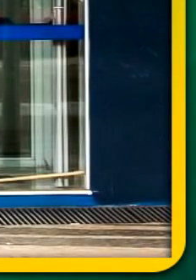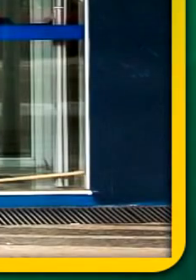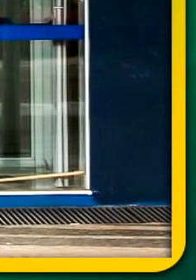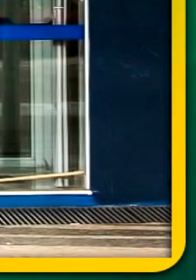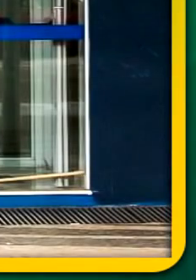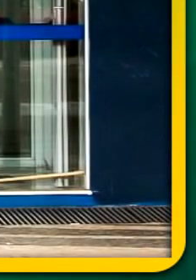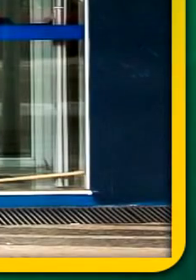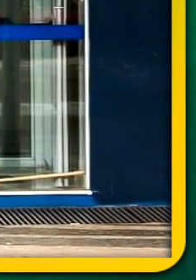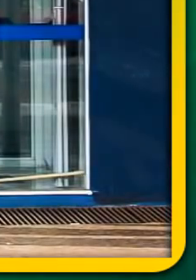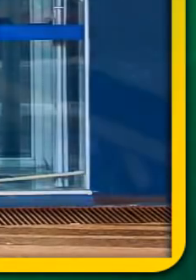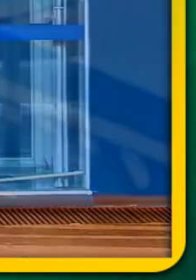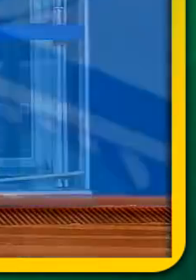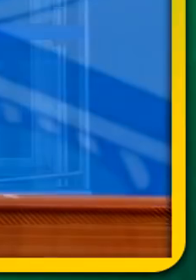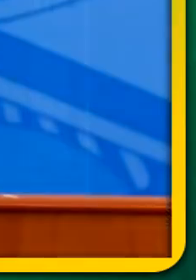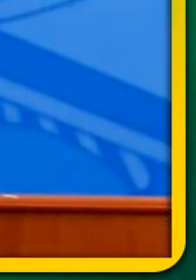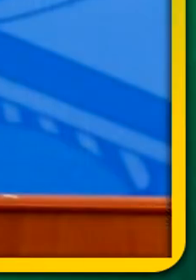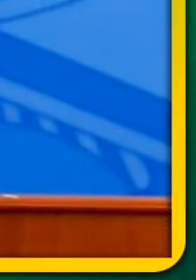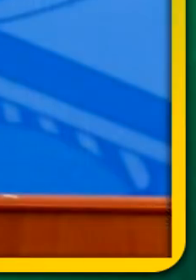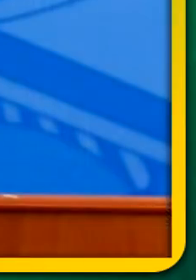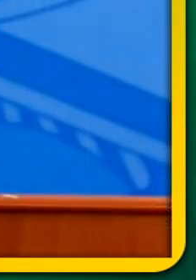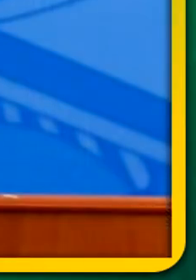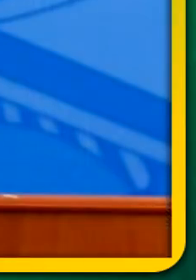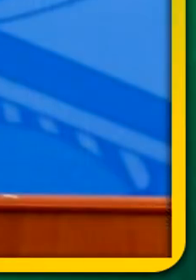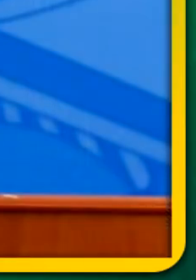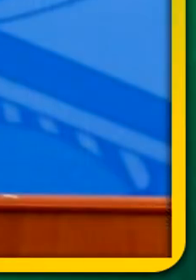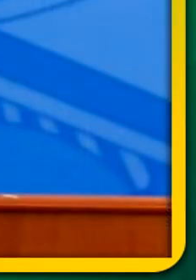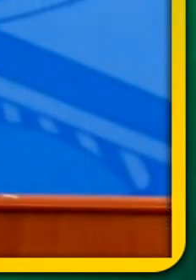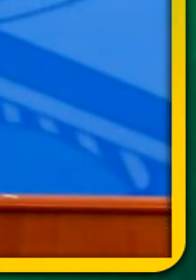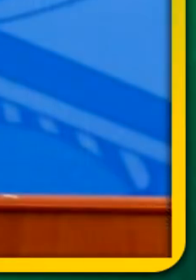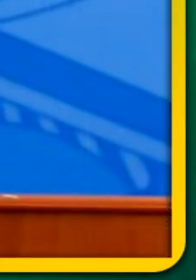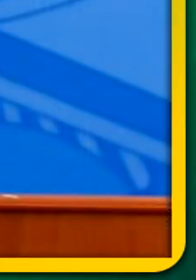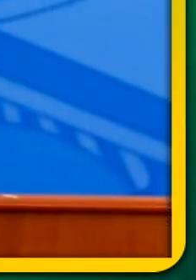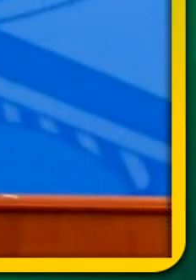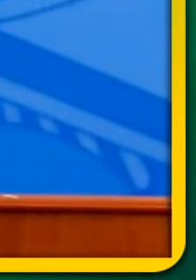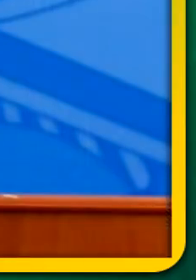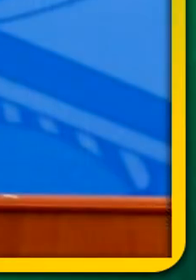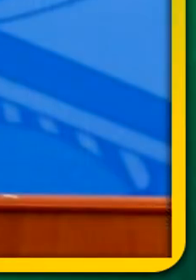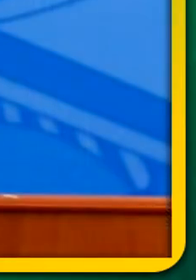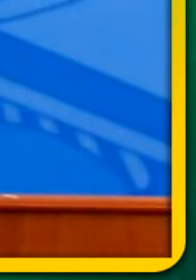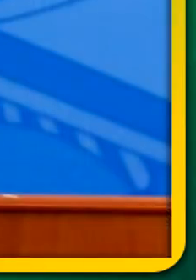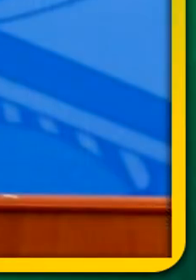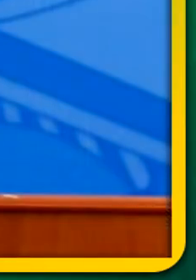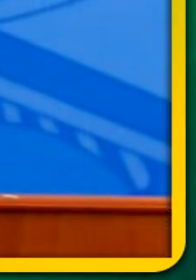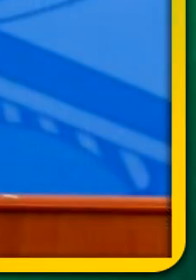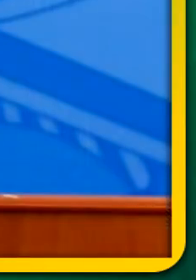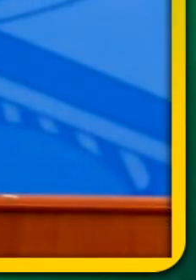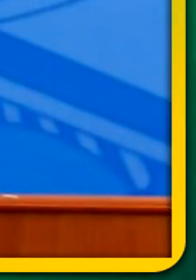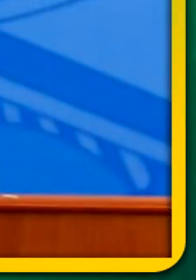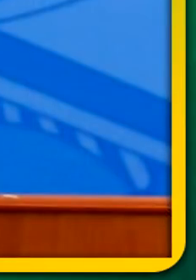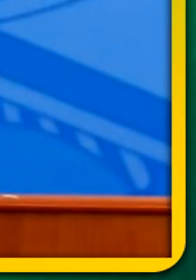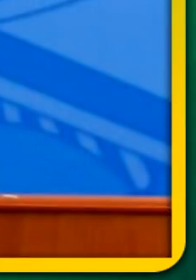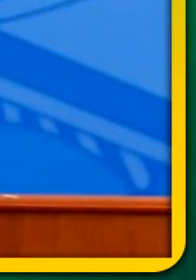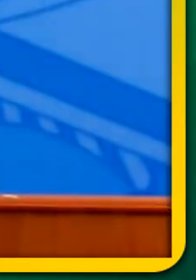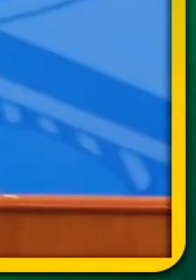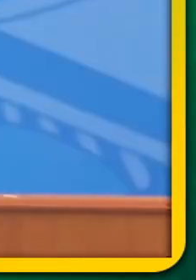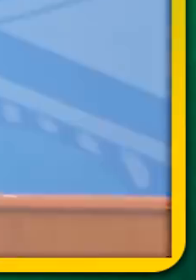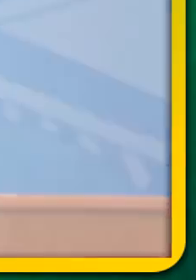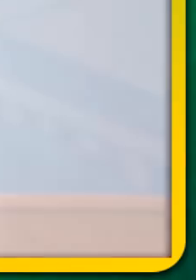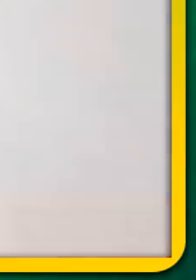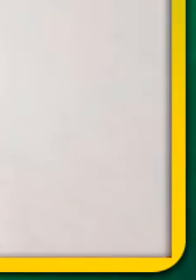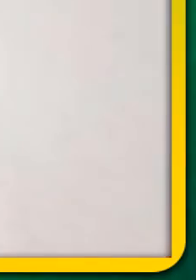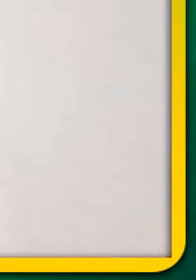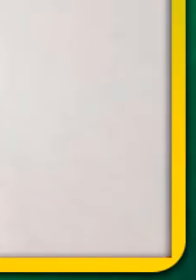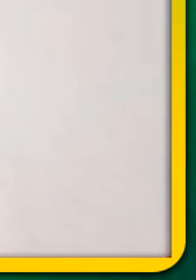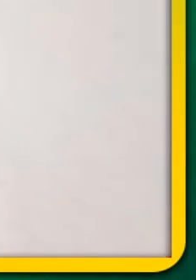deputados, anunciando todas essas medidas, todas as mudanças aí que ocorreram agora no pagamento antecipado do